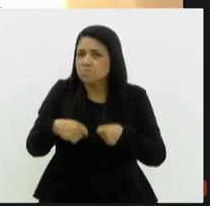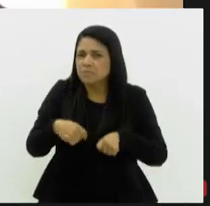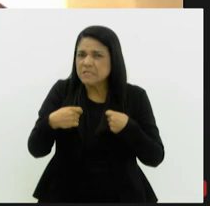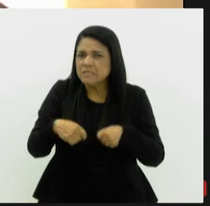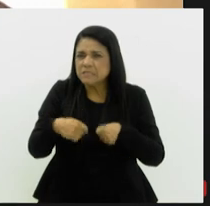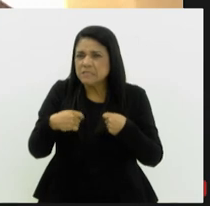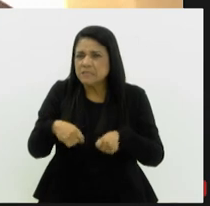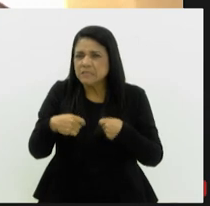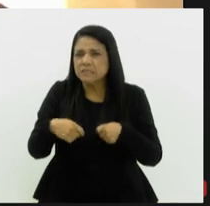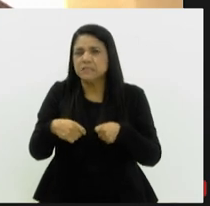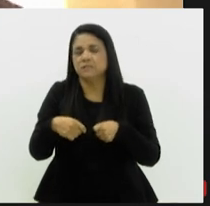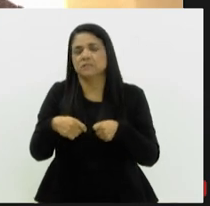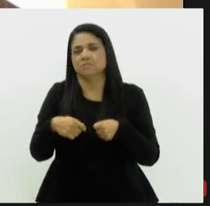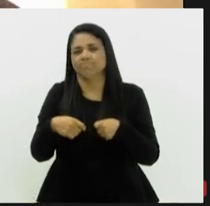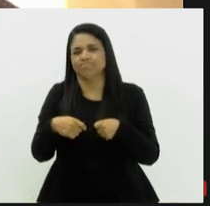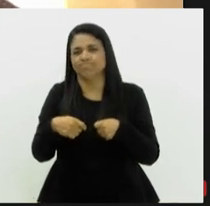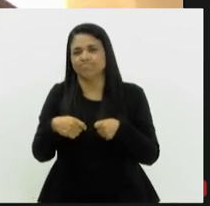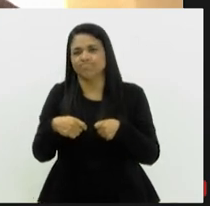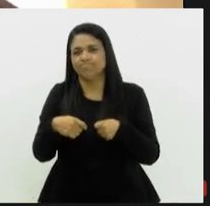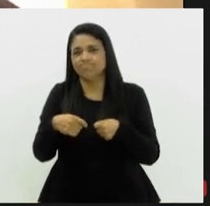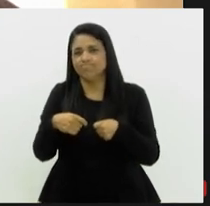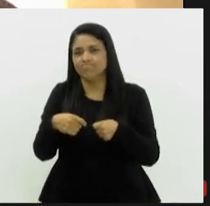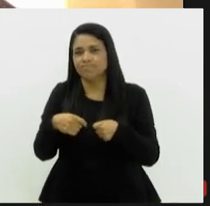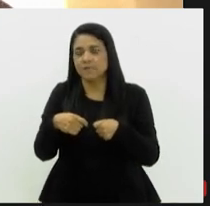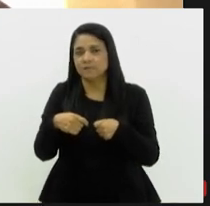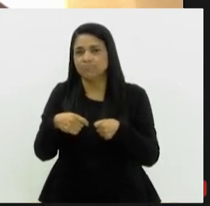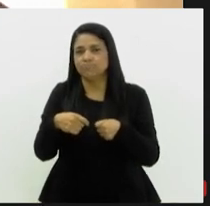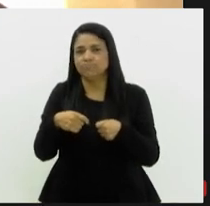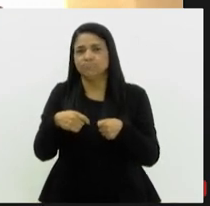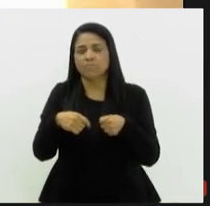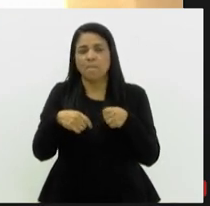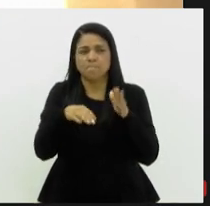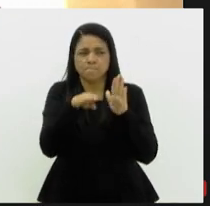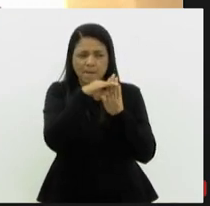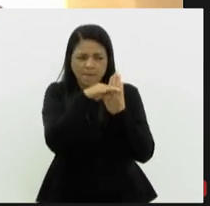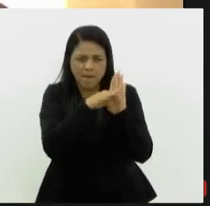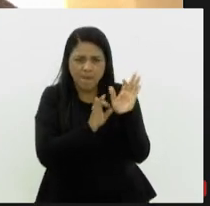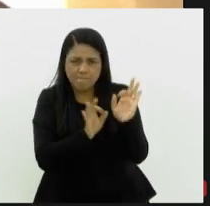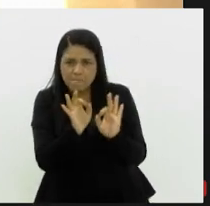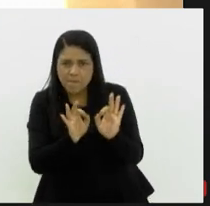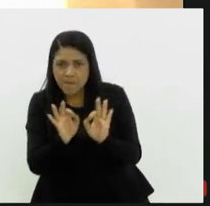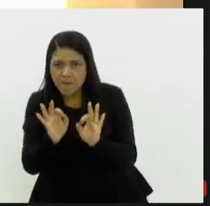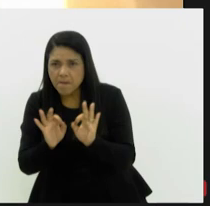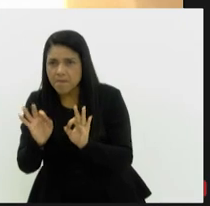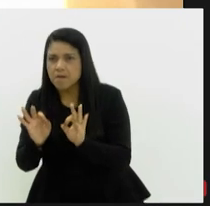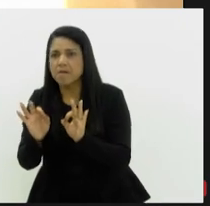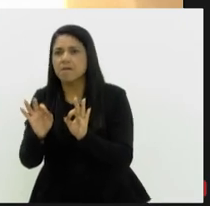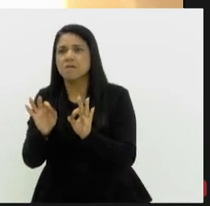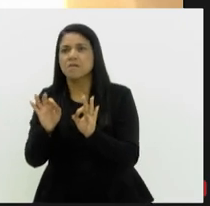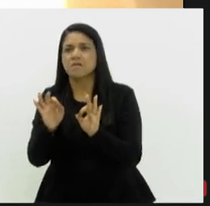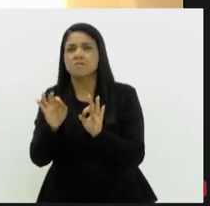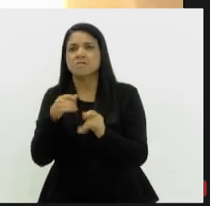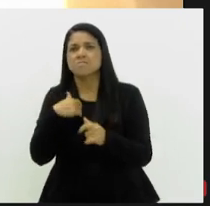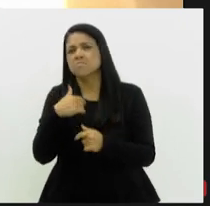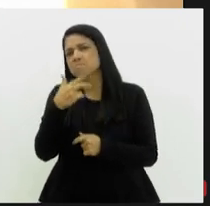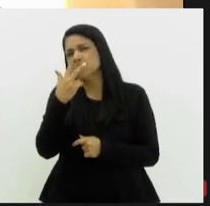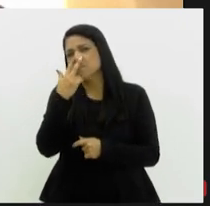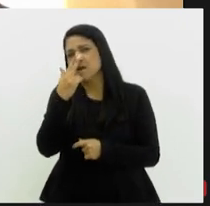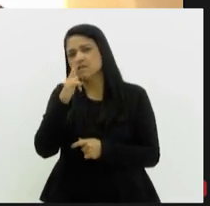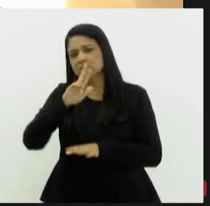reforços para não termos esse problema. A realidade é essa. Me parece que abrimos palanque aí